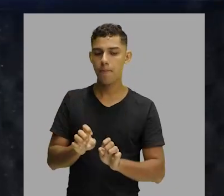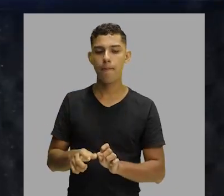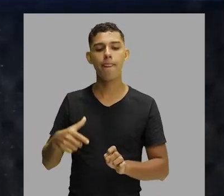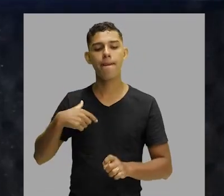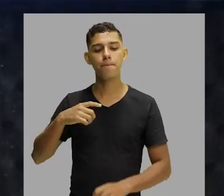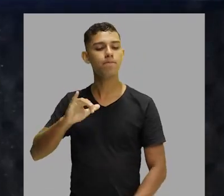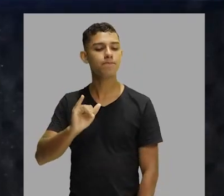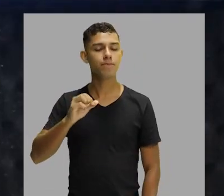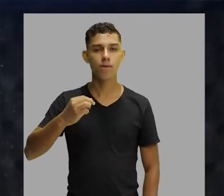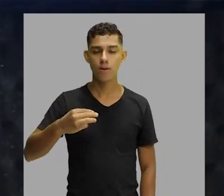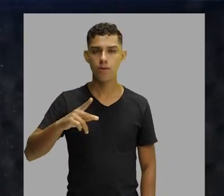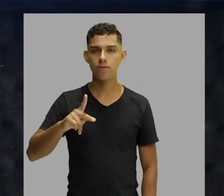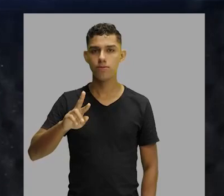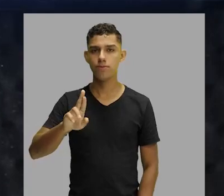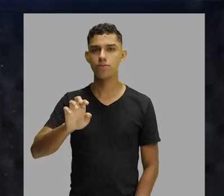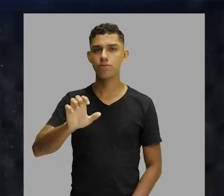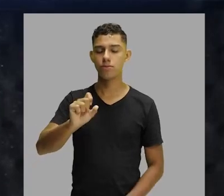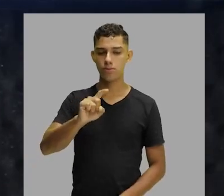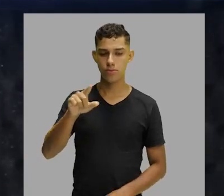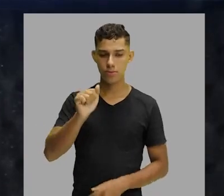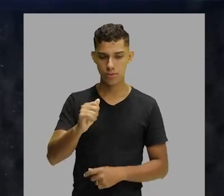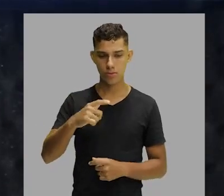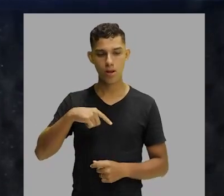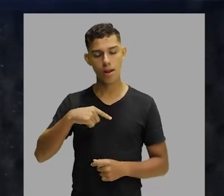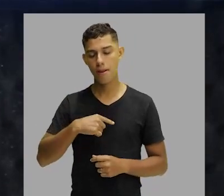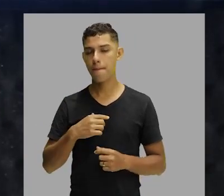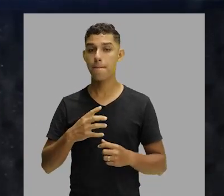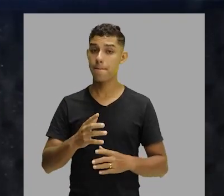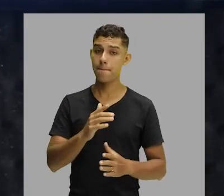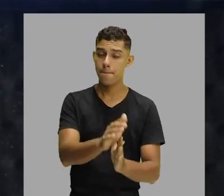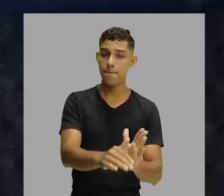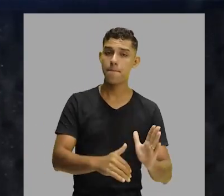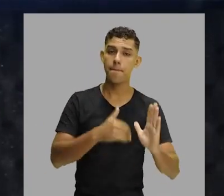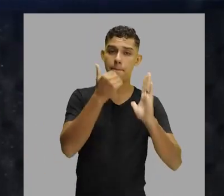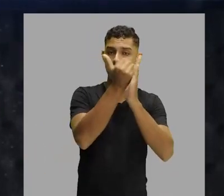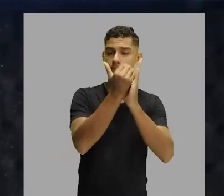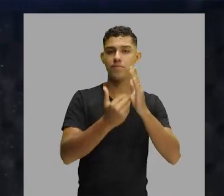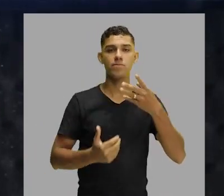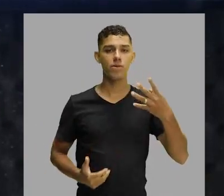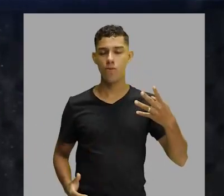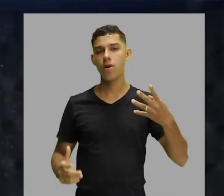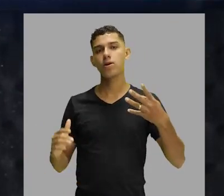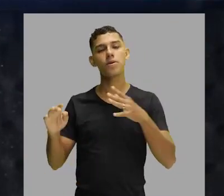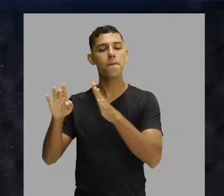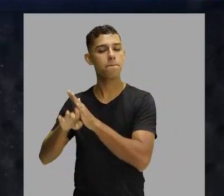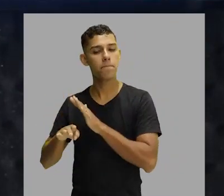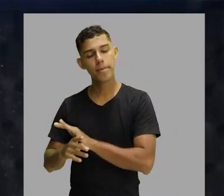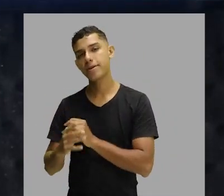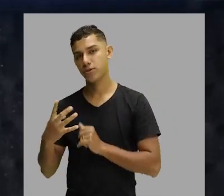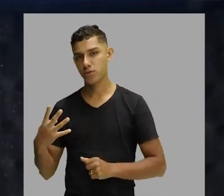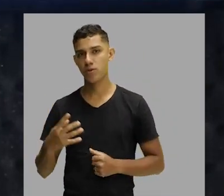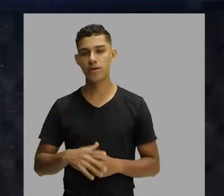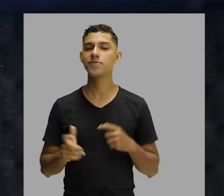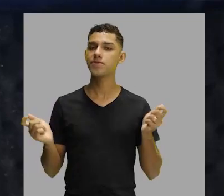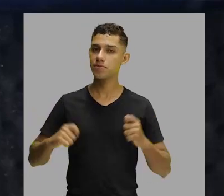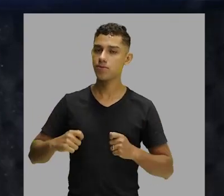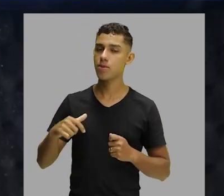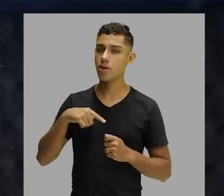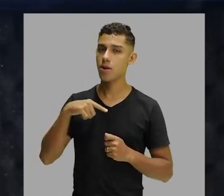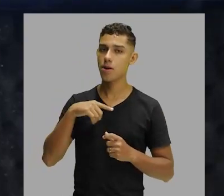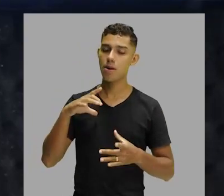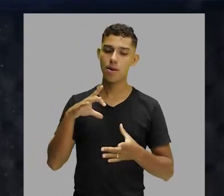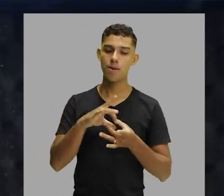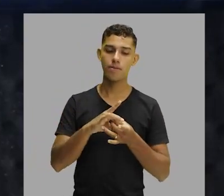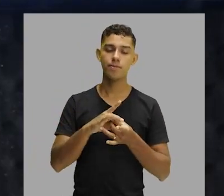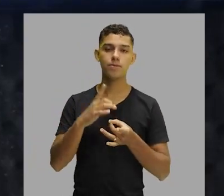com mais de 4 ou com menos de 4. Certo? Porque o 4 ali ele já vai casar certinho e